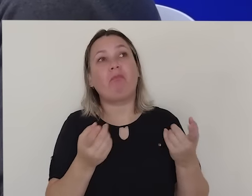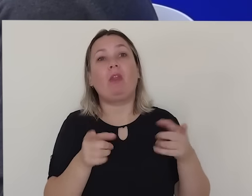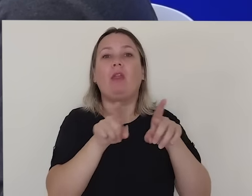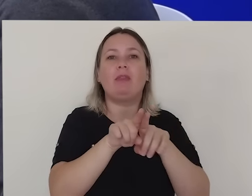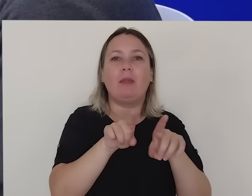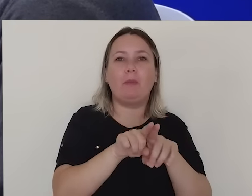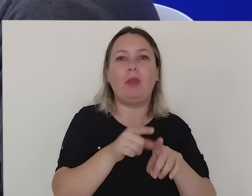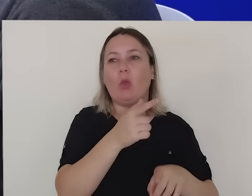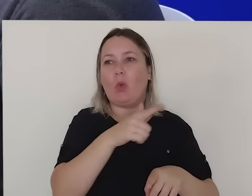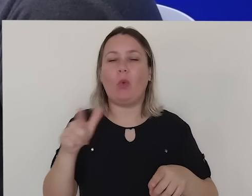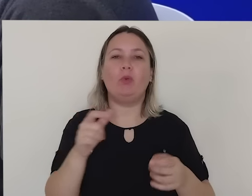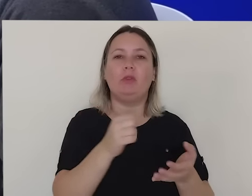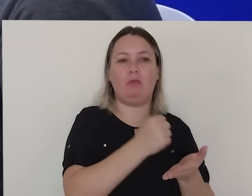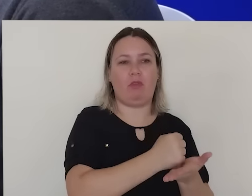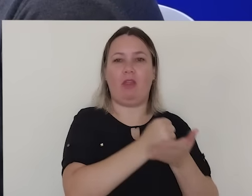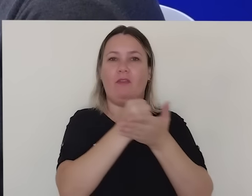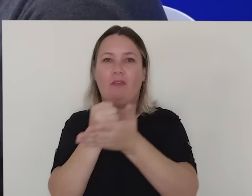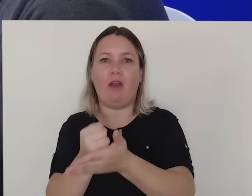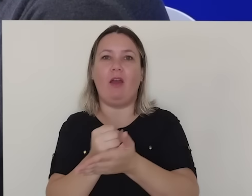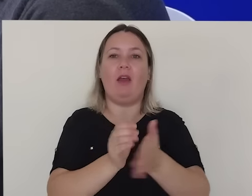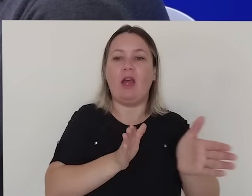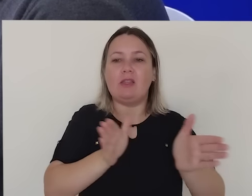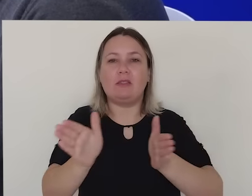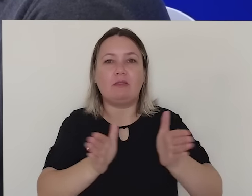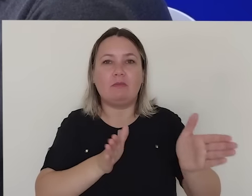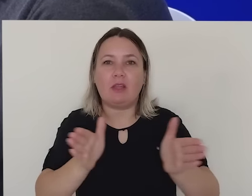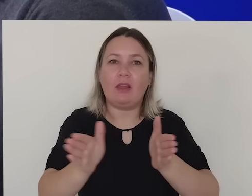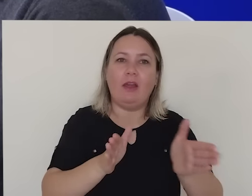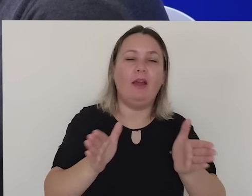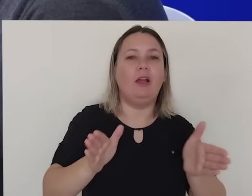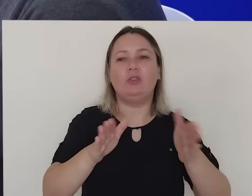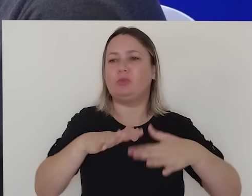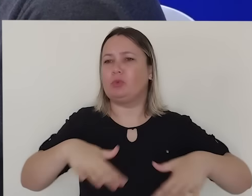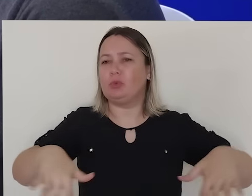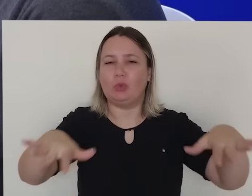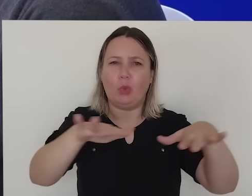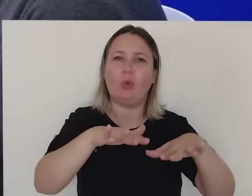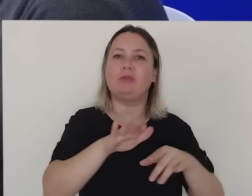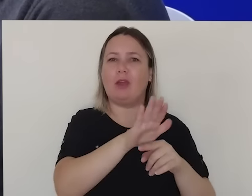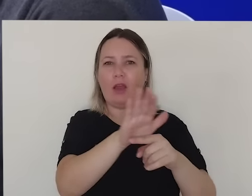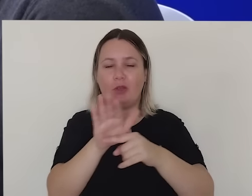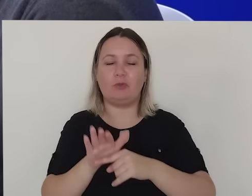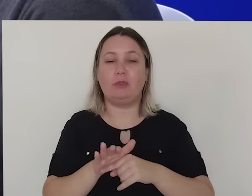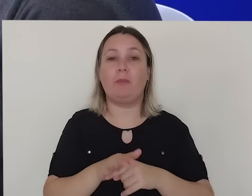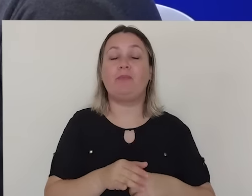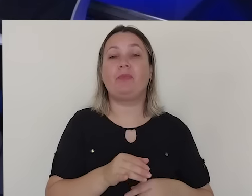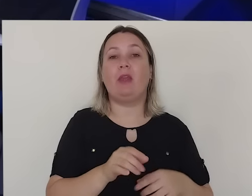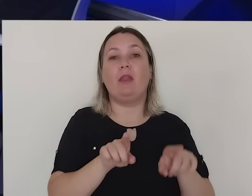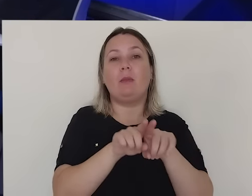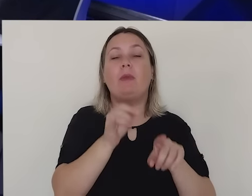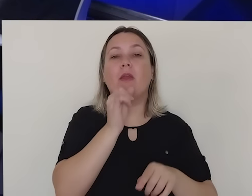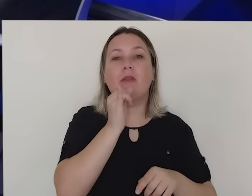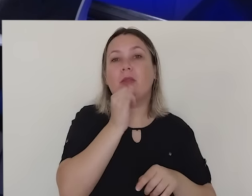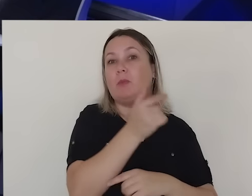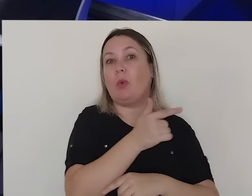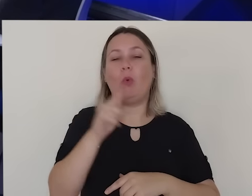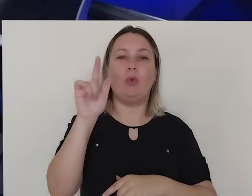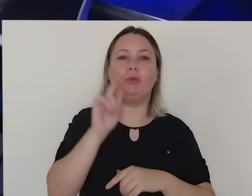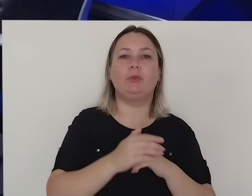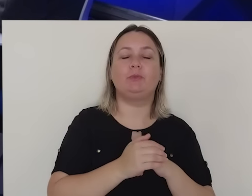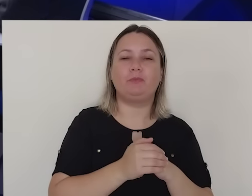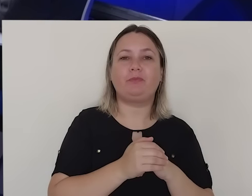do transporte acessibilidade do transporte para todo mundo e mas um exemplo muito legal até tava falando aqui com Angel antes de